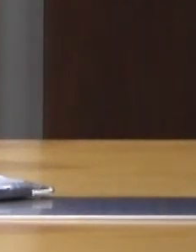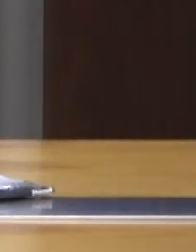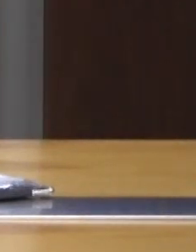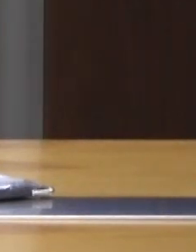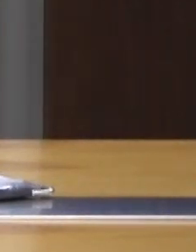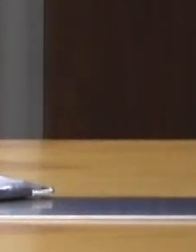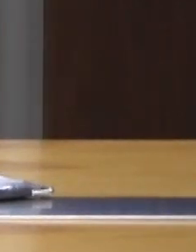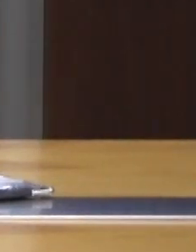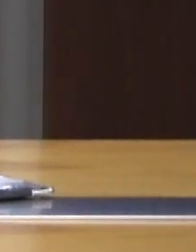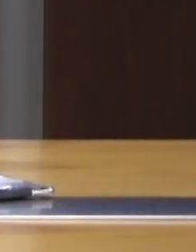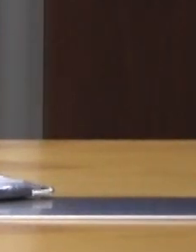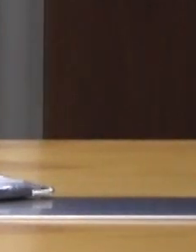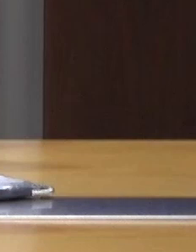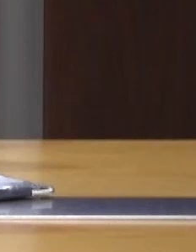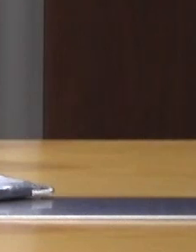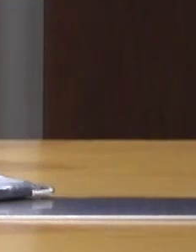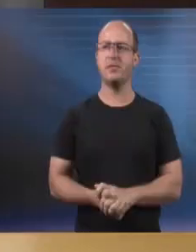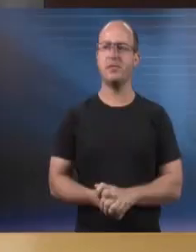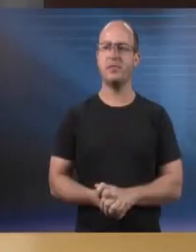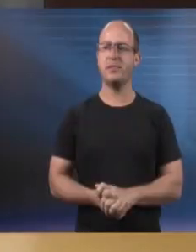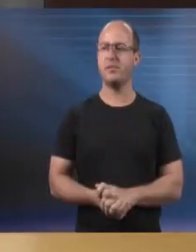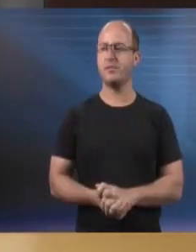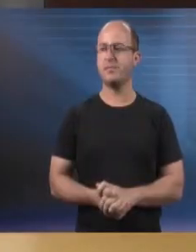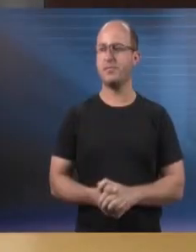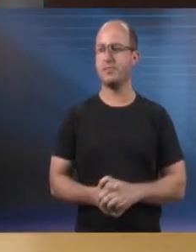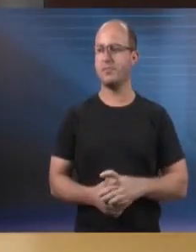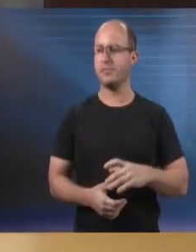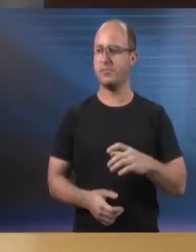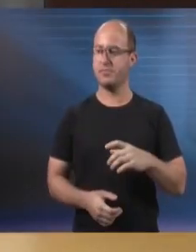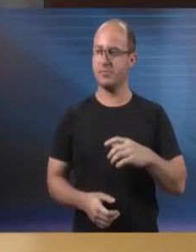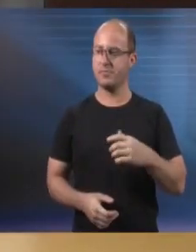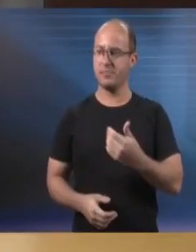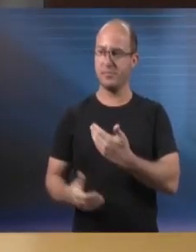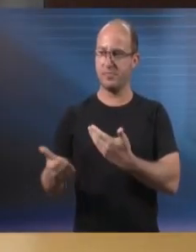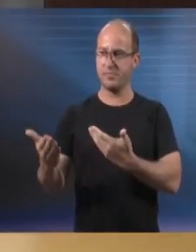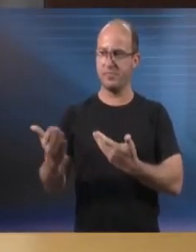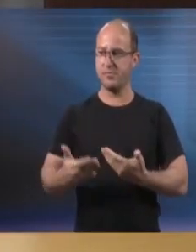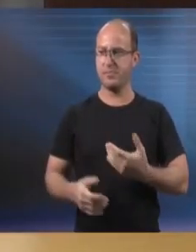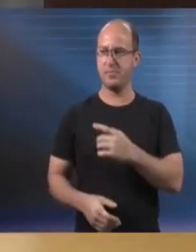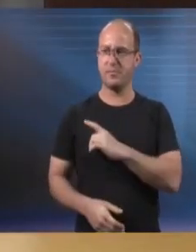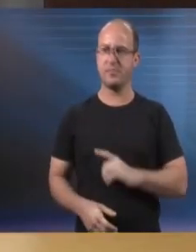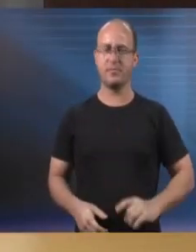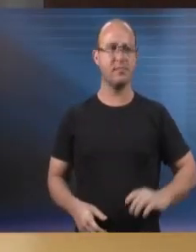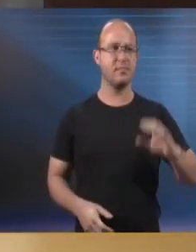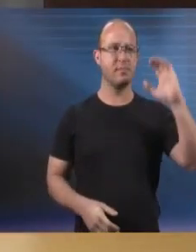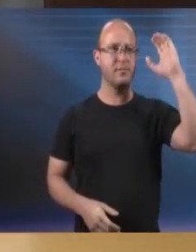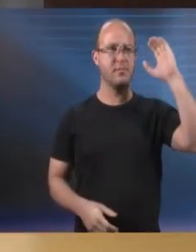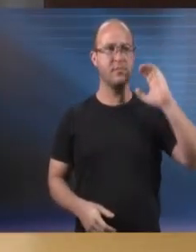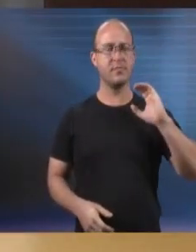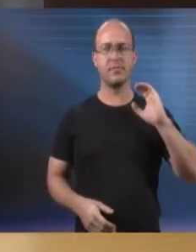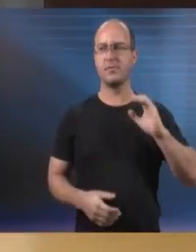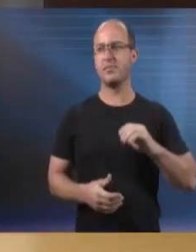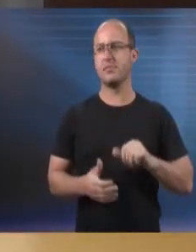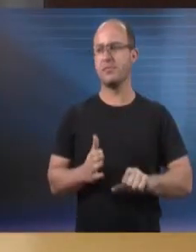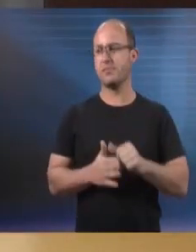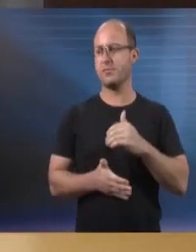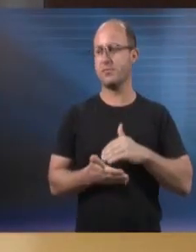trabalhos. Convido a deputada Cristiane Dantas para ocupar a primeira